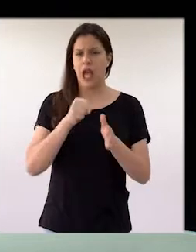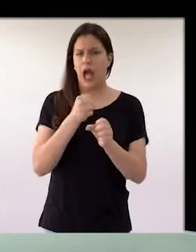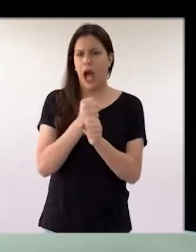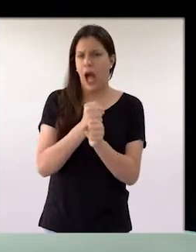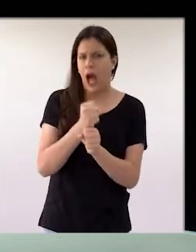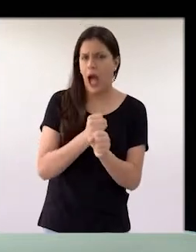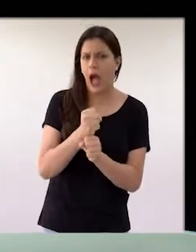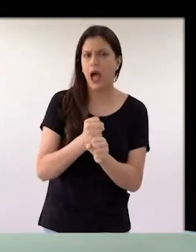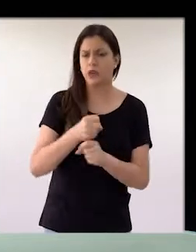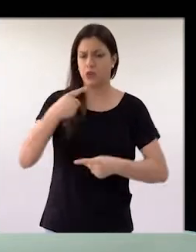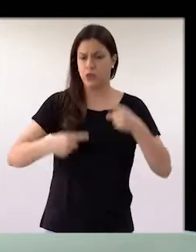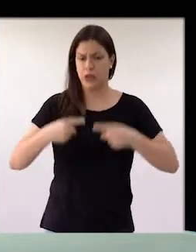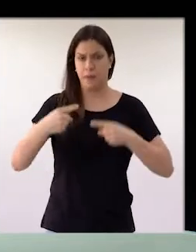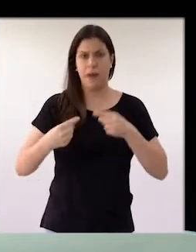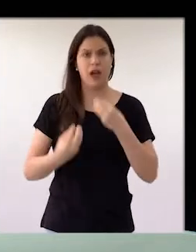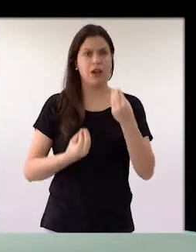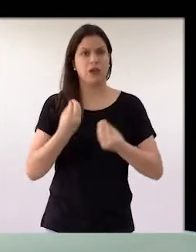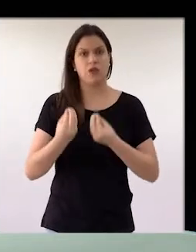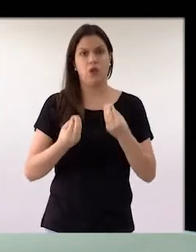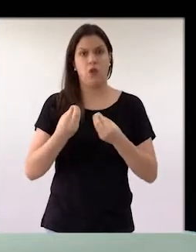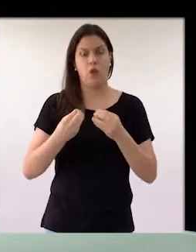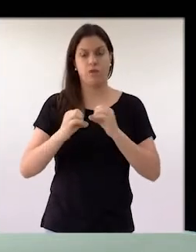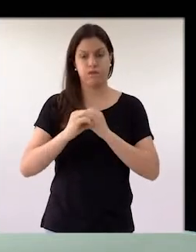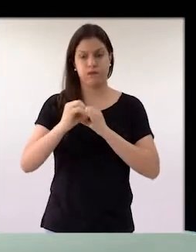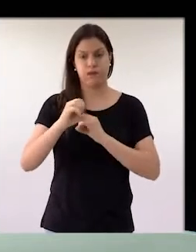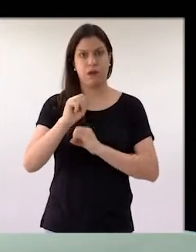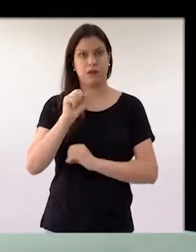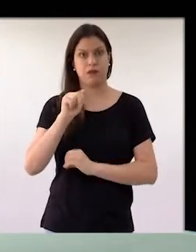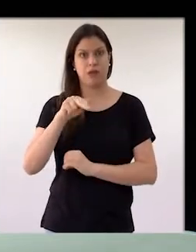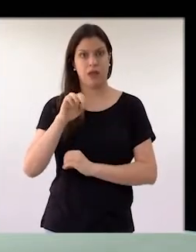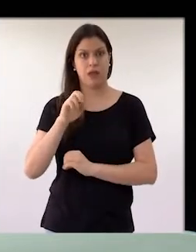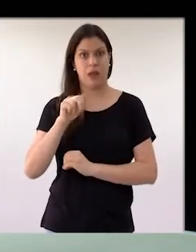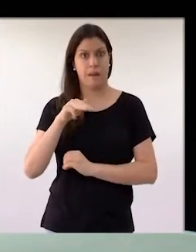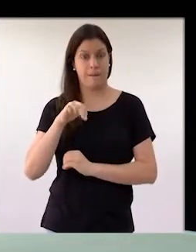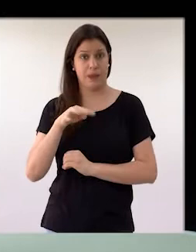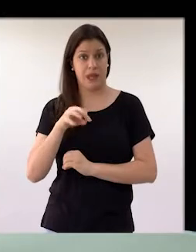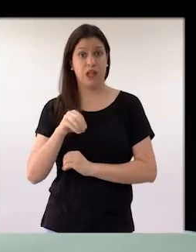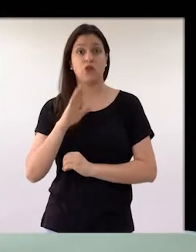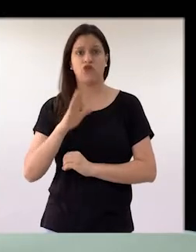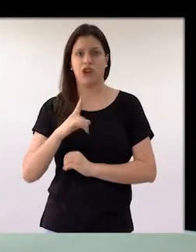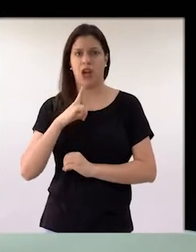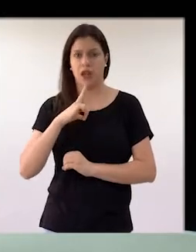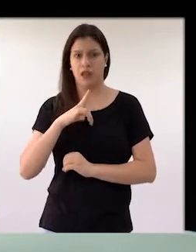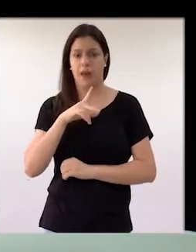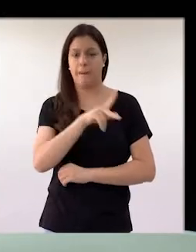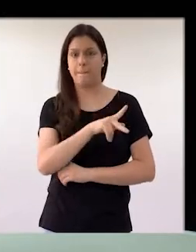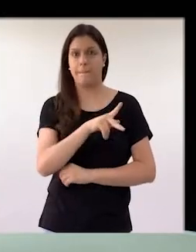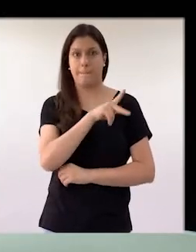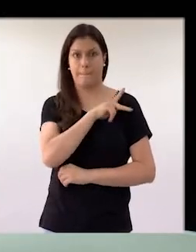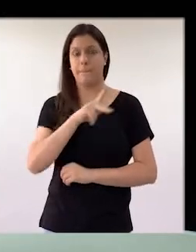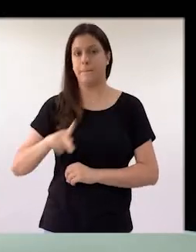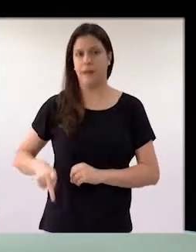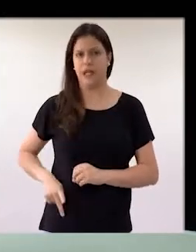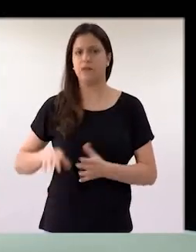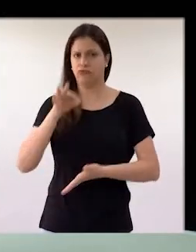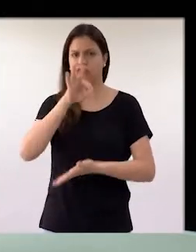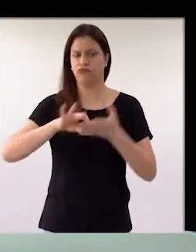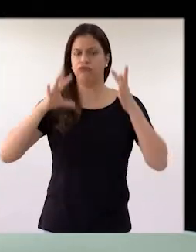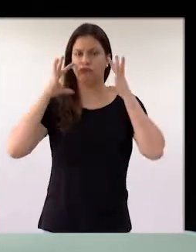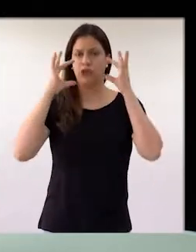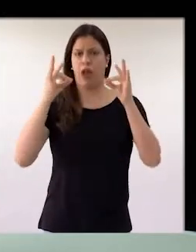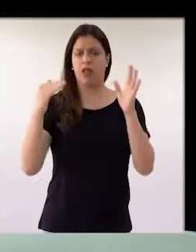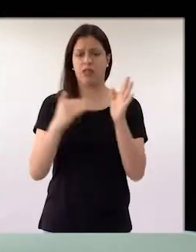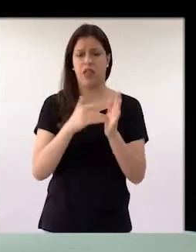Depois de anos de debate, o marco do saneamento foi aprovado pelo Congresso e já recebeu sanção presidencial. E prevê que até